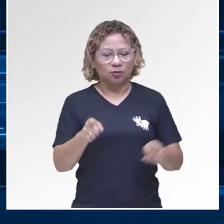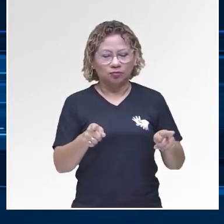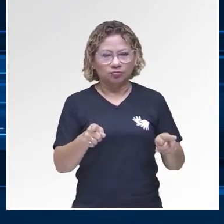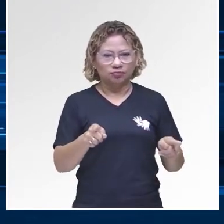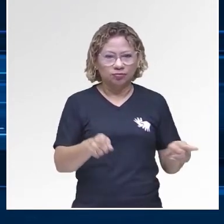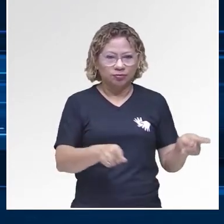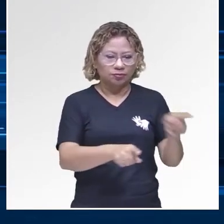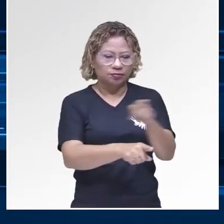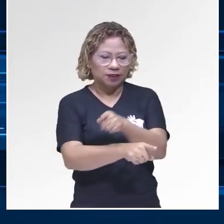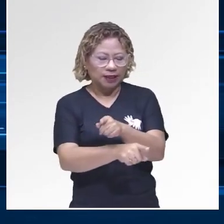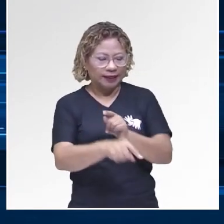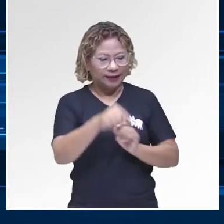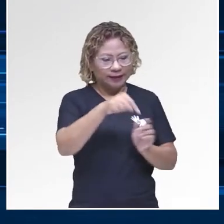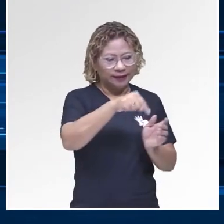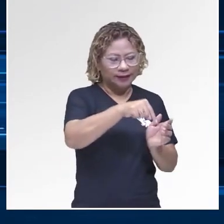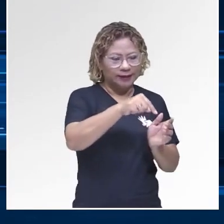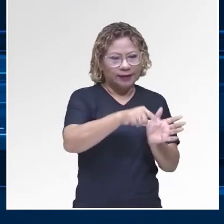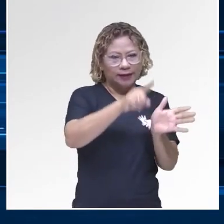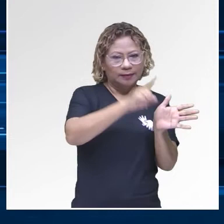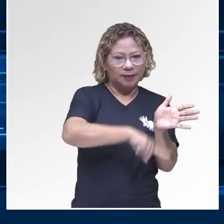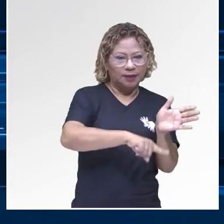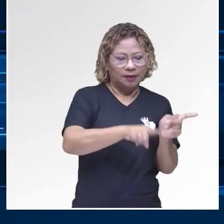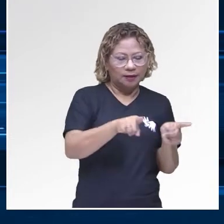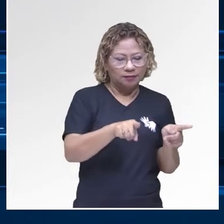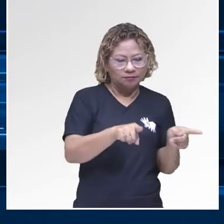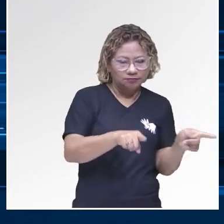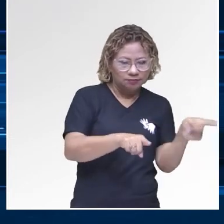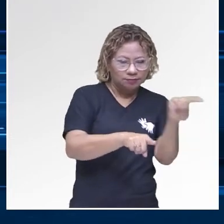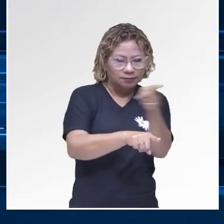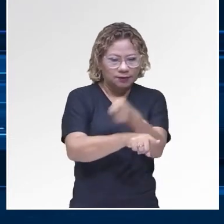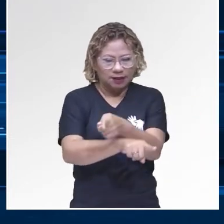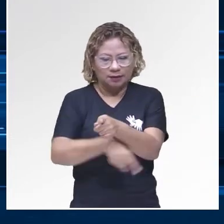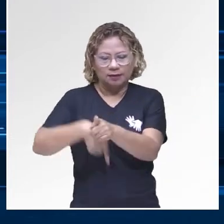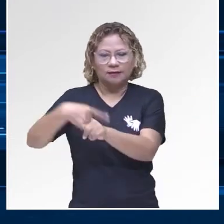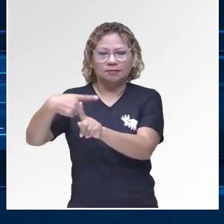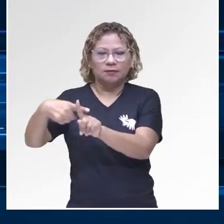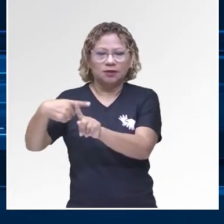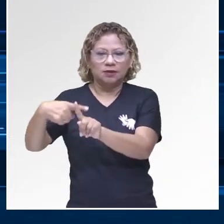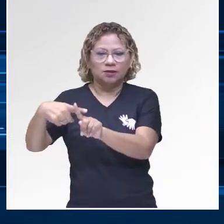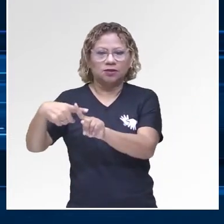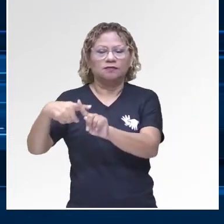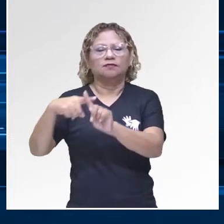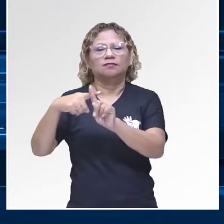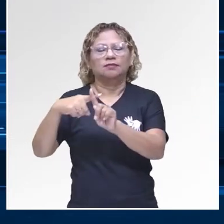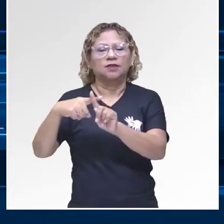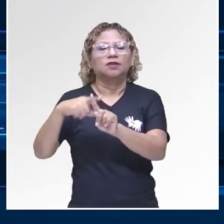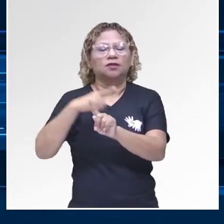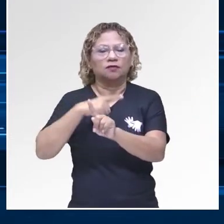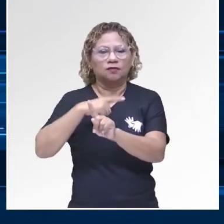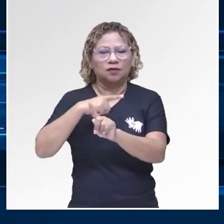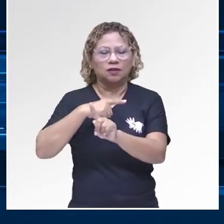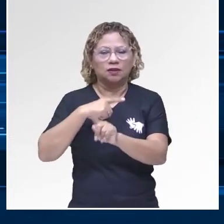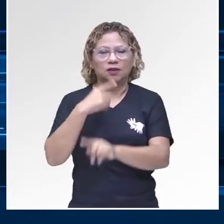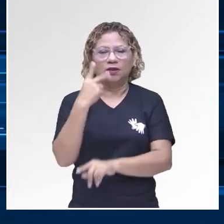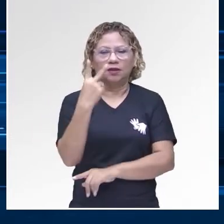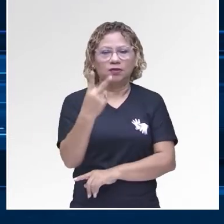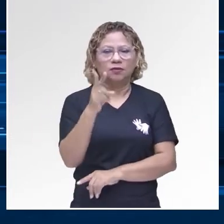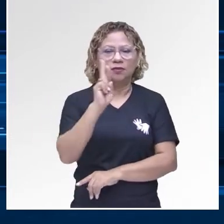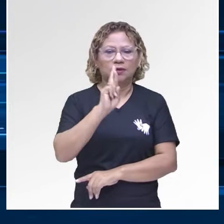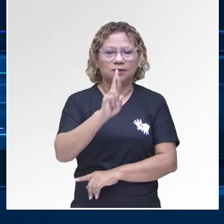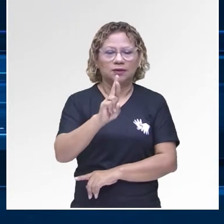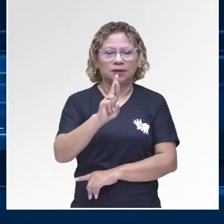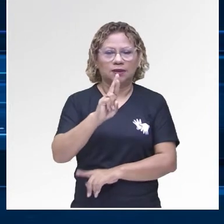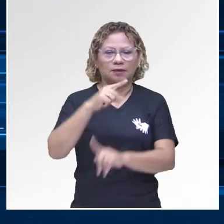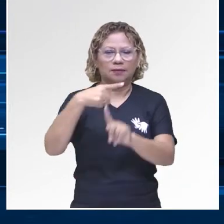mundo positivo. Esse R vai para lá positivo e eu vou ter dois R's positivos. Então, R mais R e